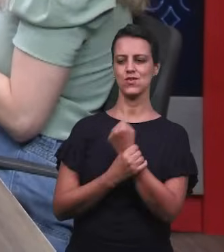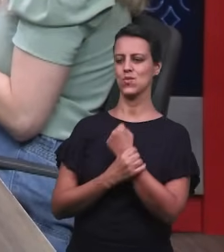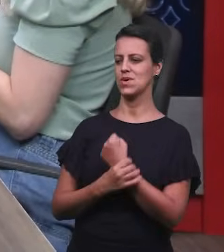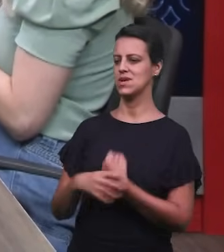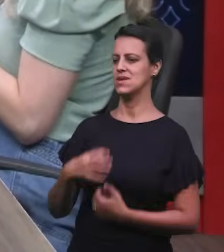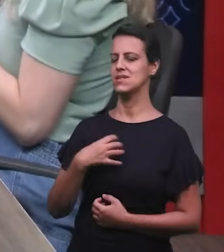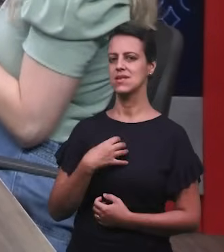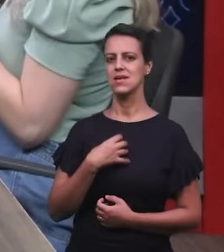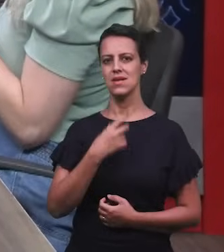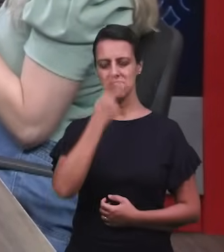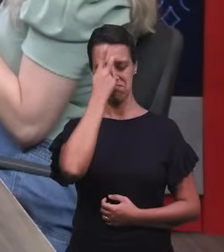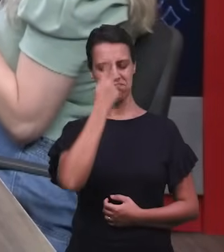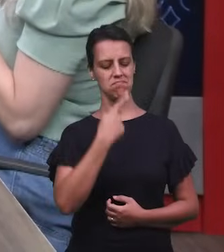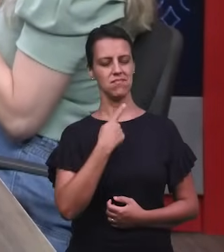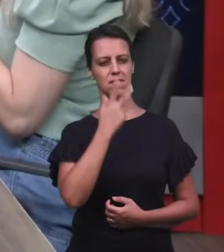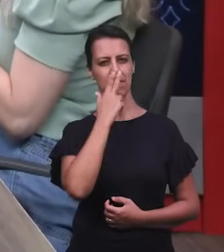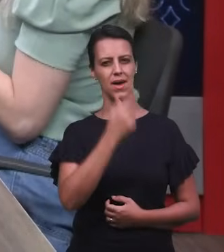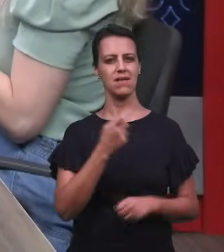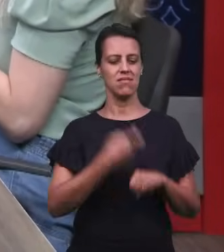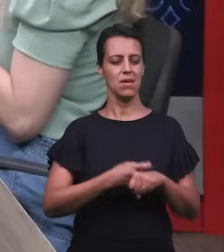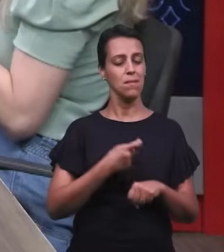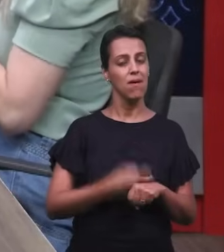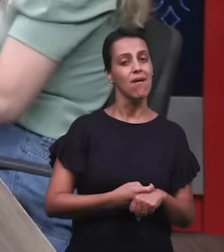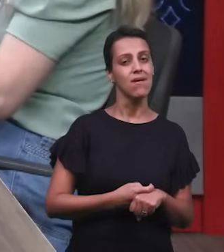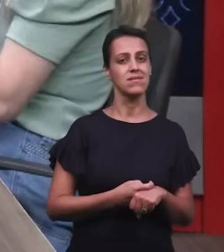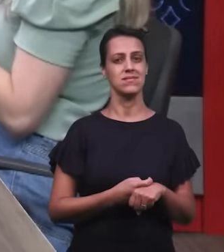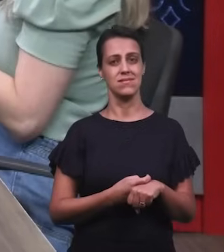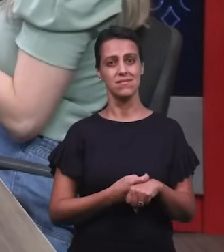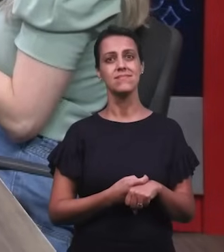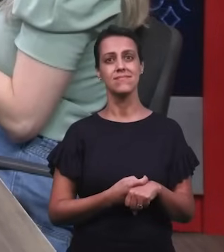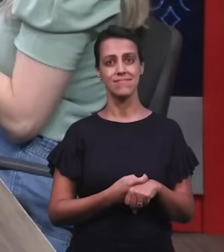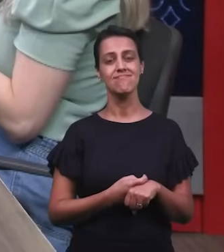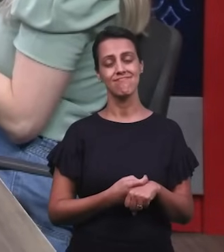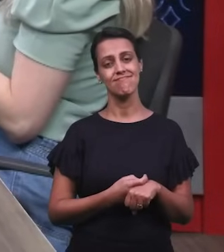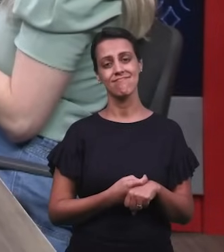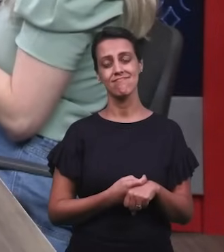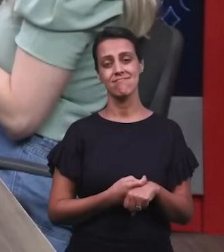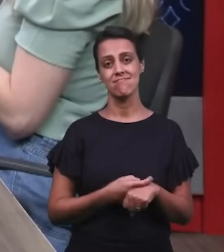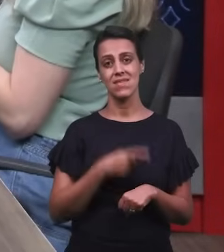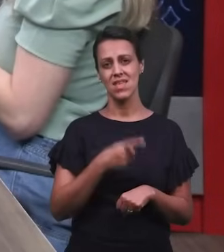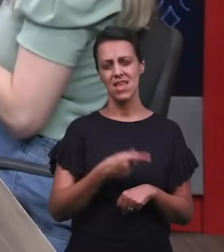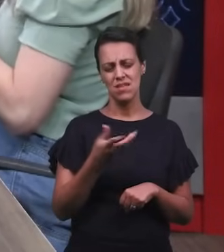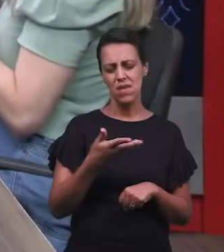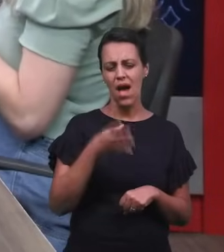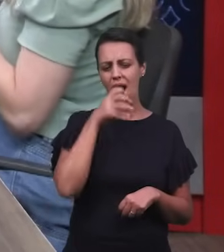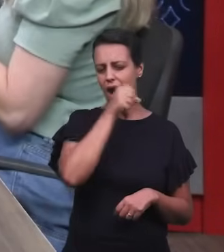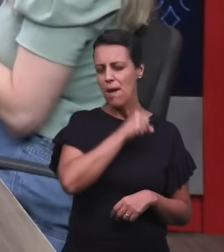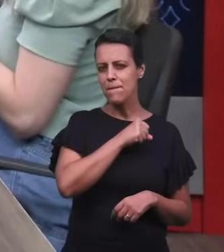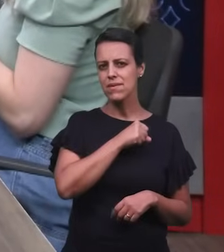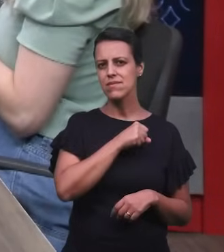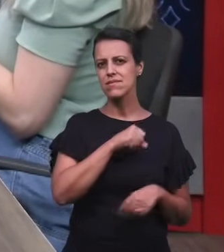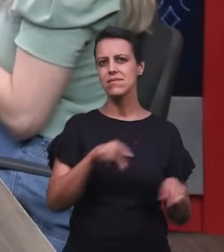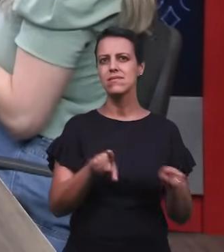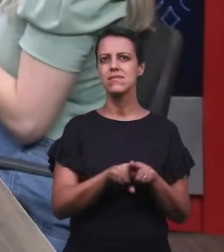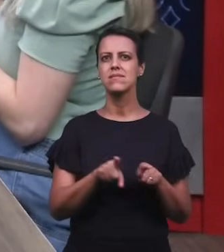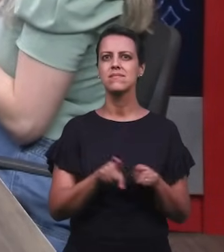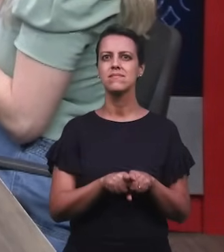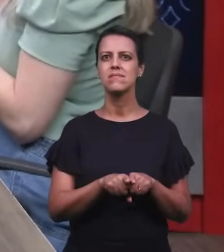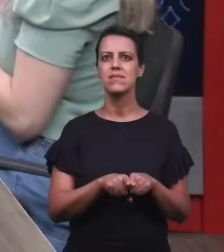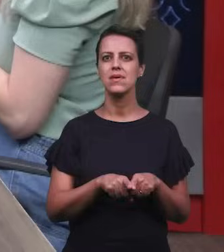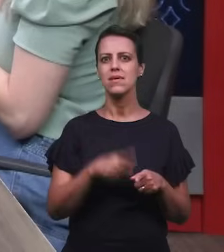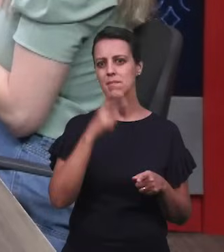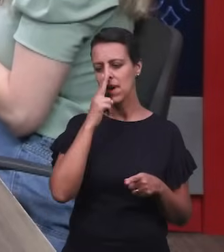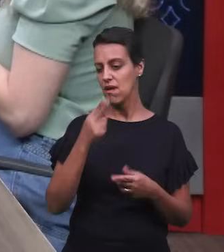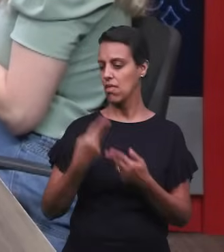podem ser mais teimosos, mais intolerantes. Como eles são rápidos, eles tendem a ser um pouco mais intolerantes com quem